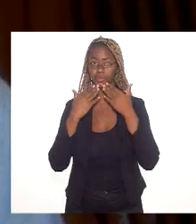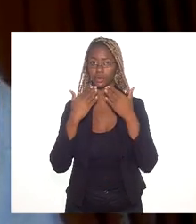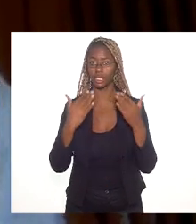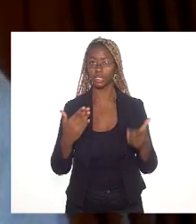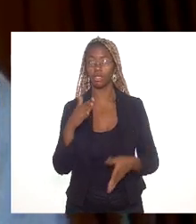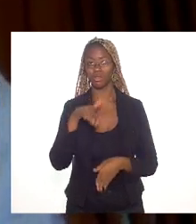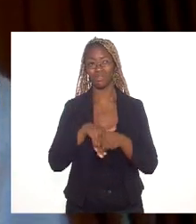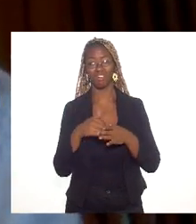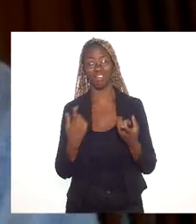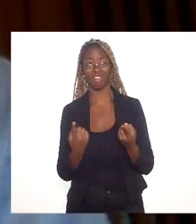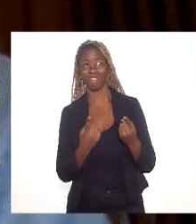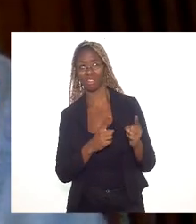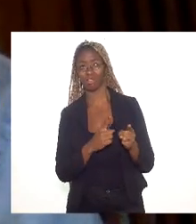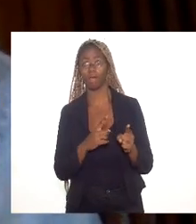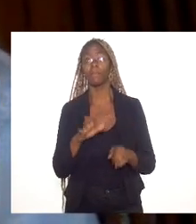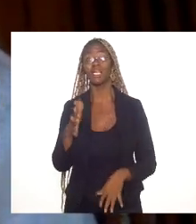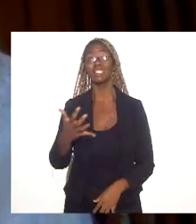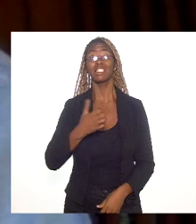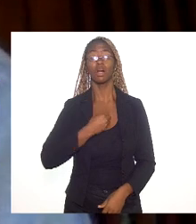voto divergente para salvar o PL.